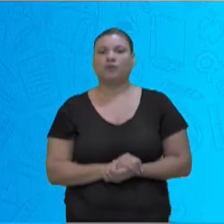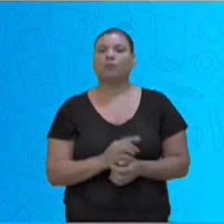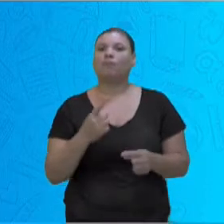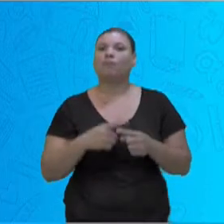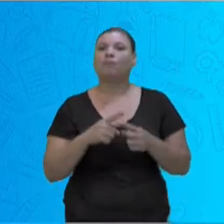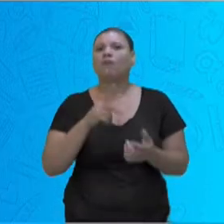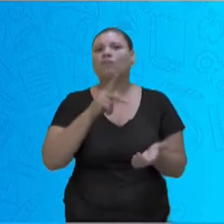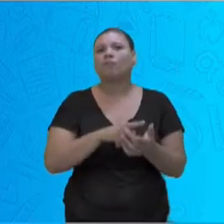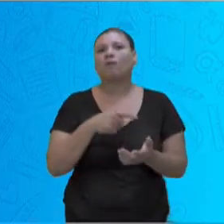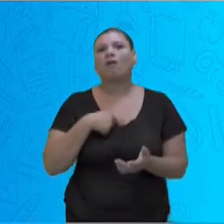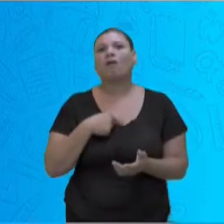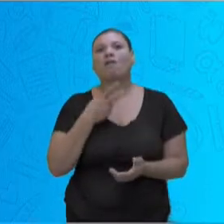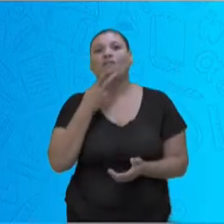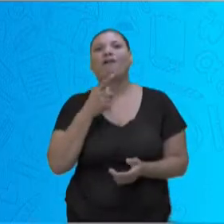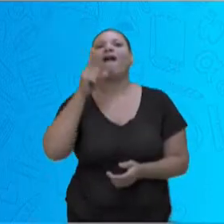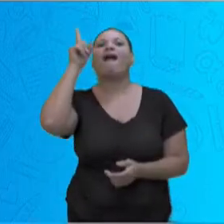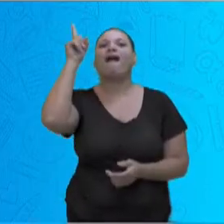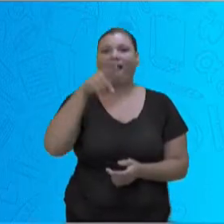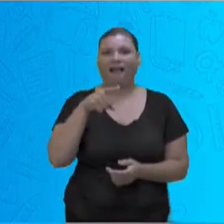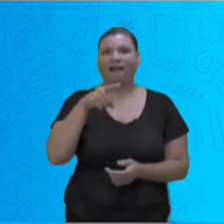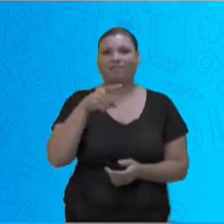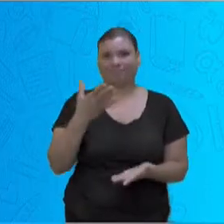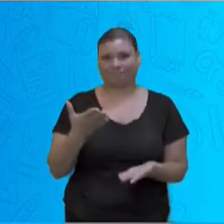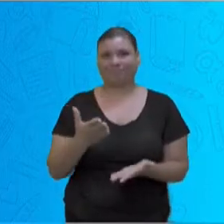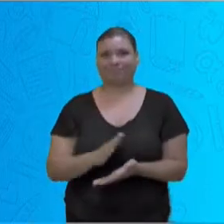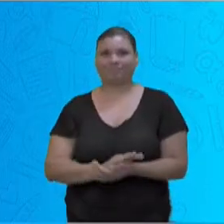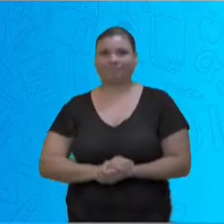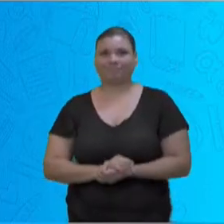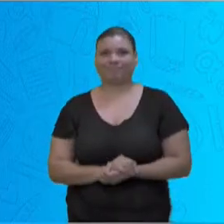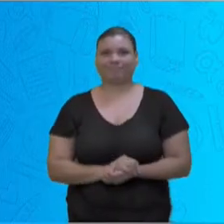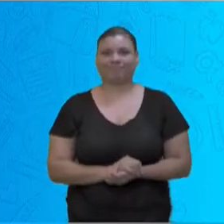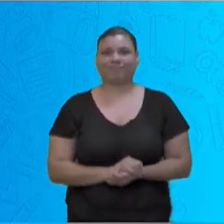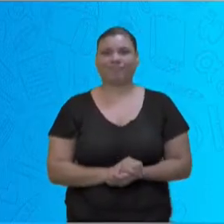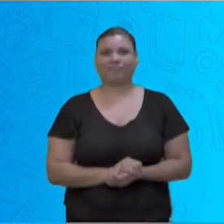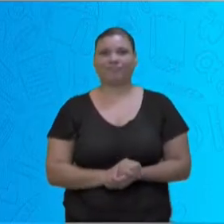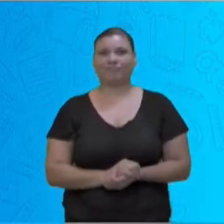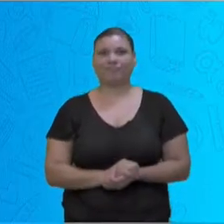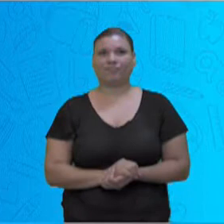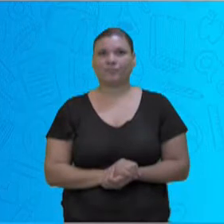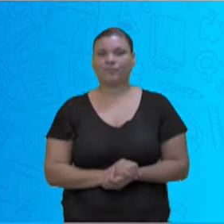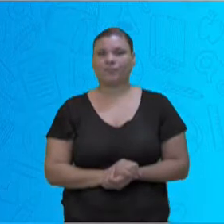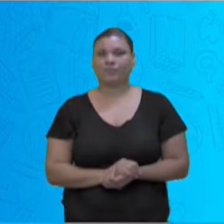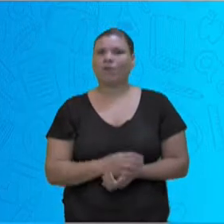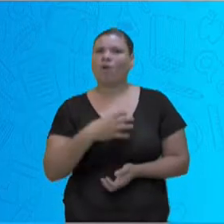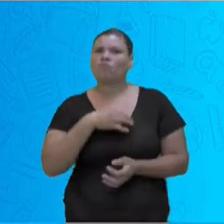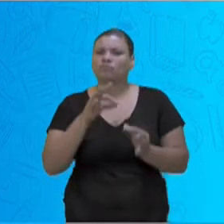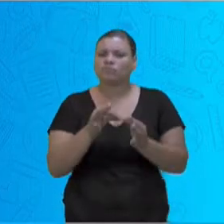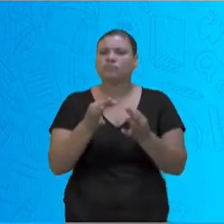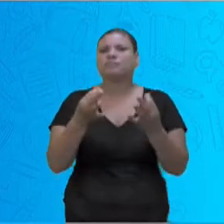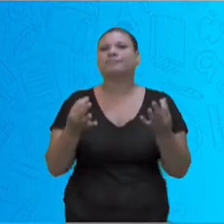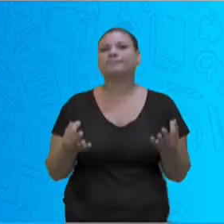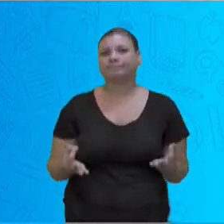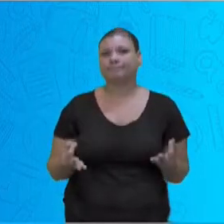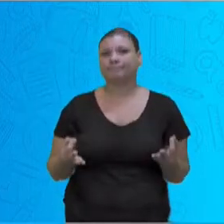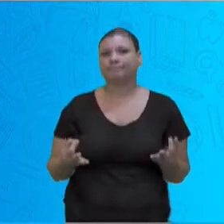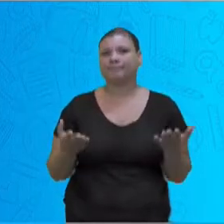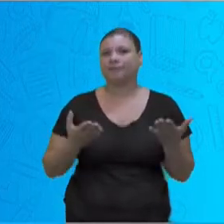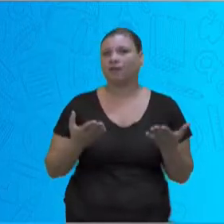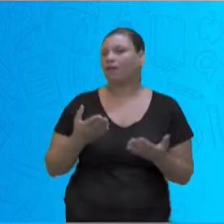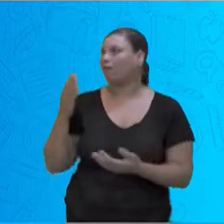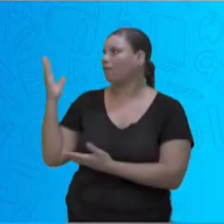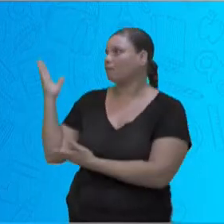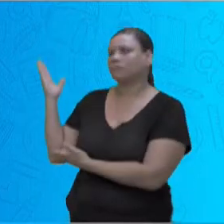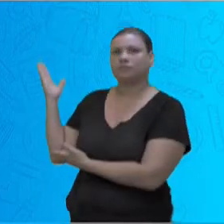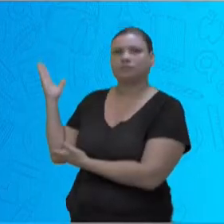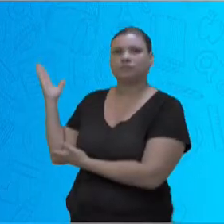são famosos. A forma mais simples, né? O short terms. Nós temos short terms,